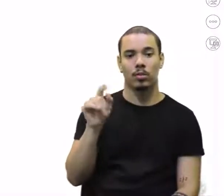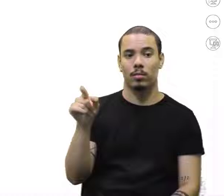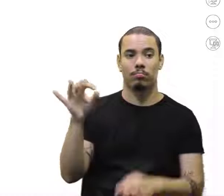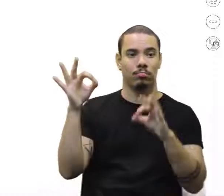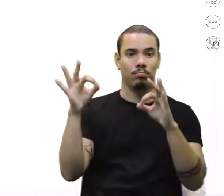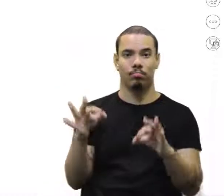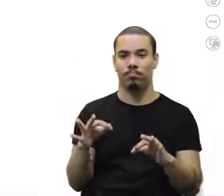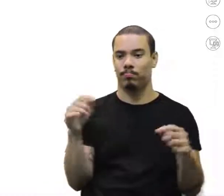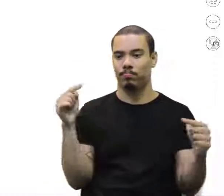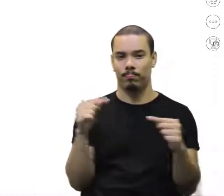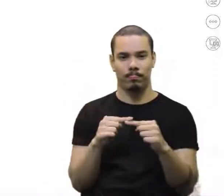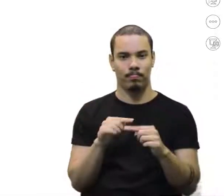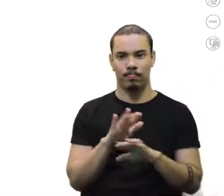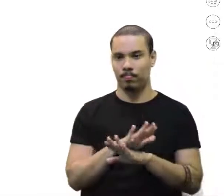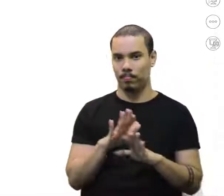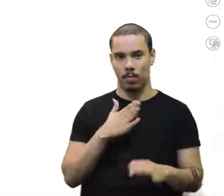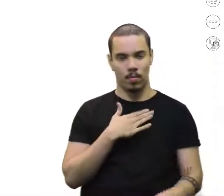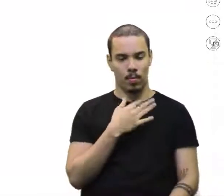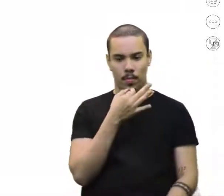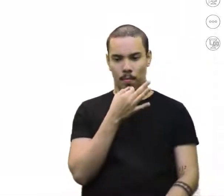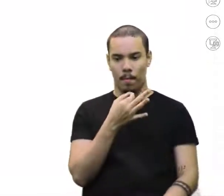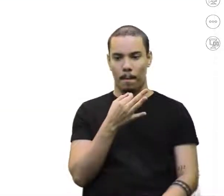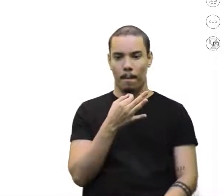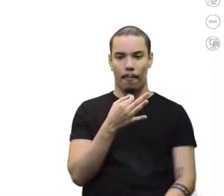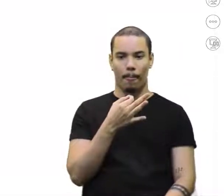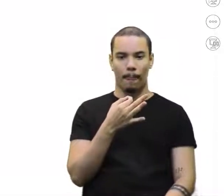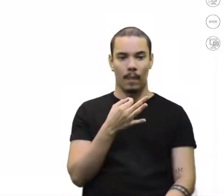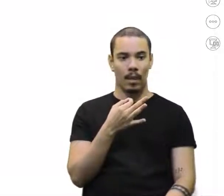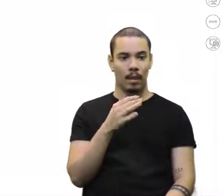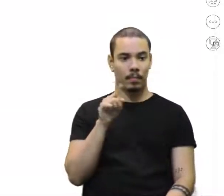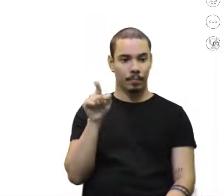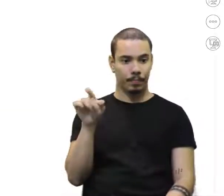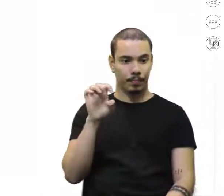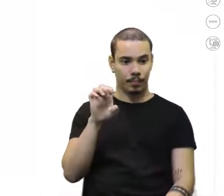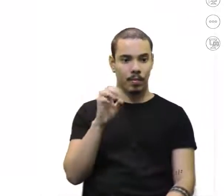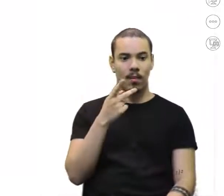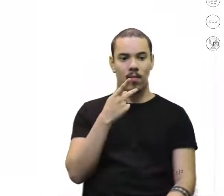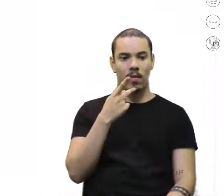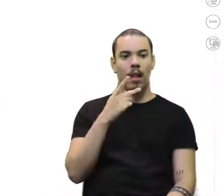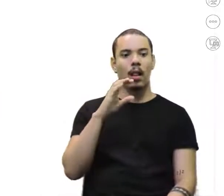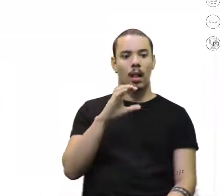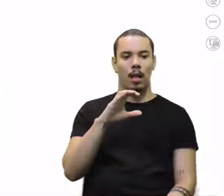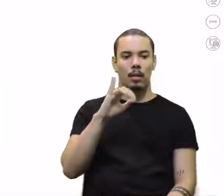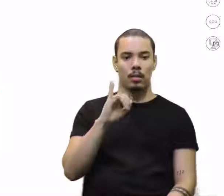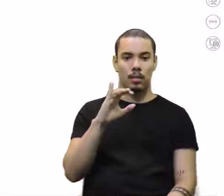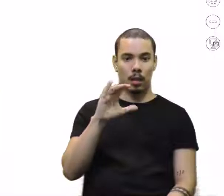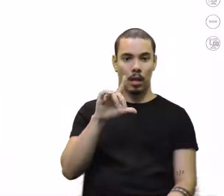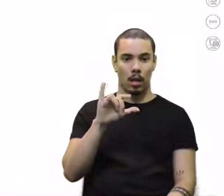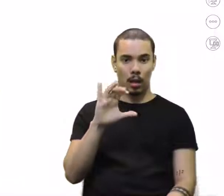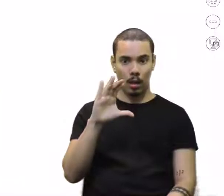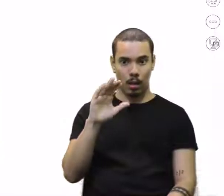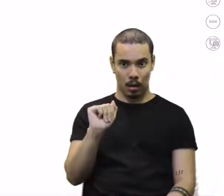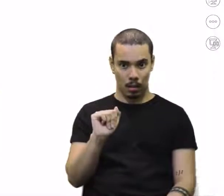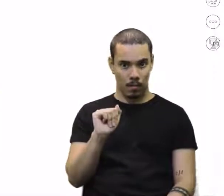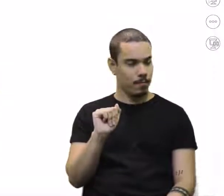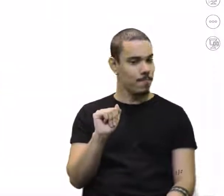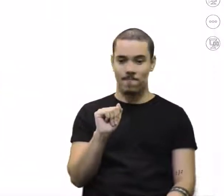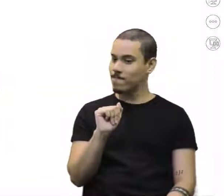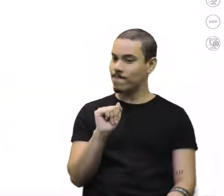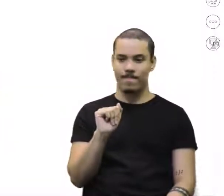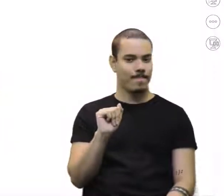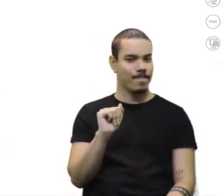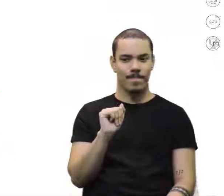ó, certíssima. A letra E fala cíclica. Posso considerar como cíclica?